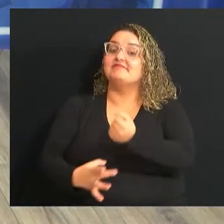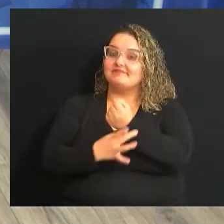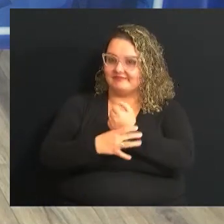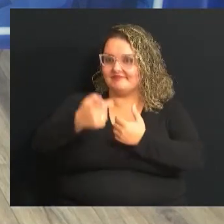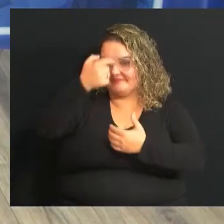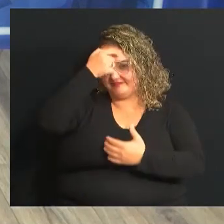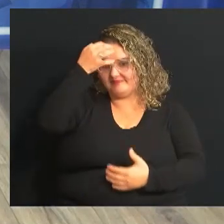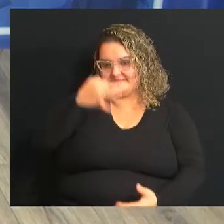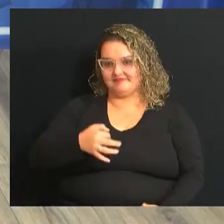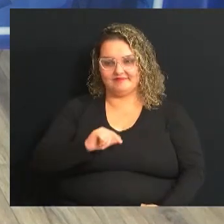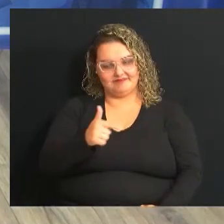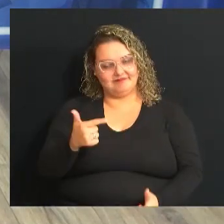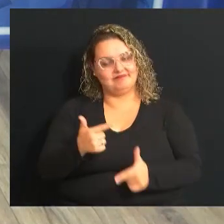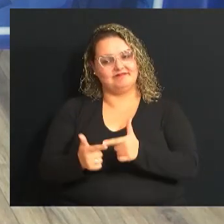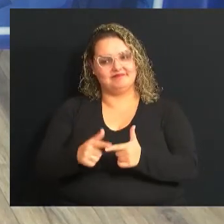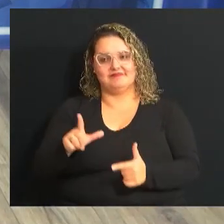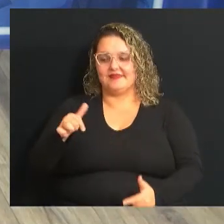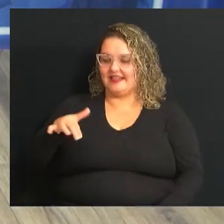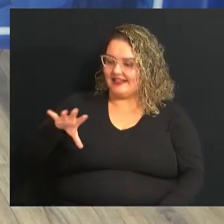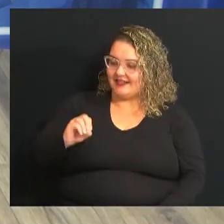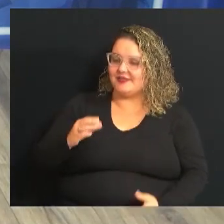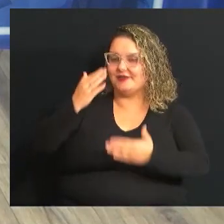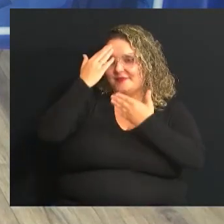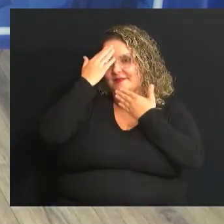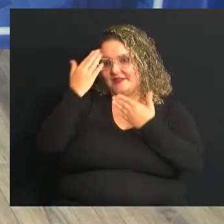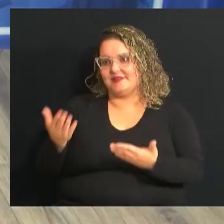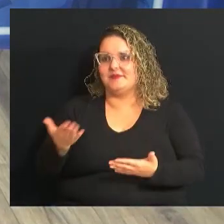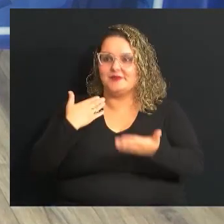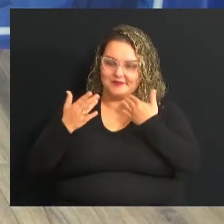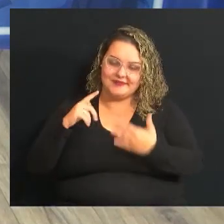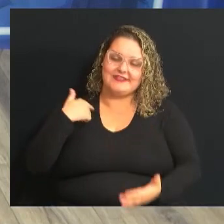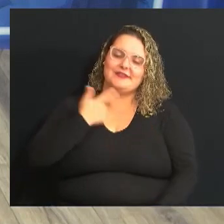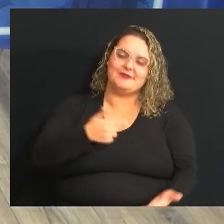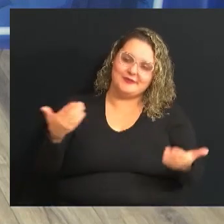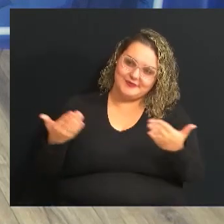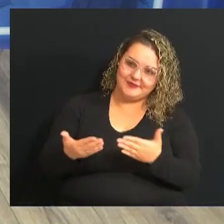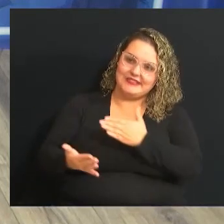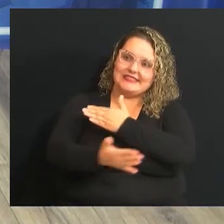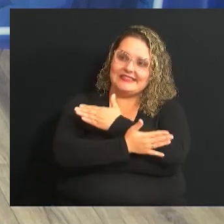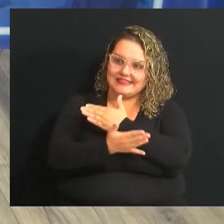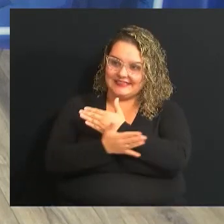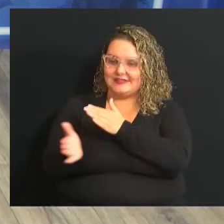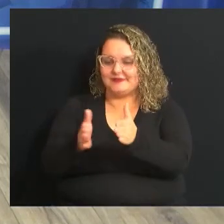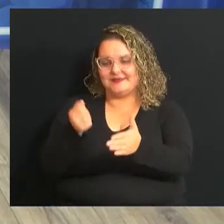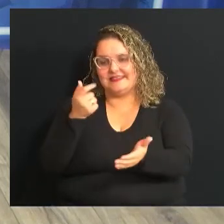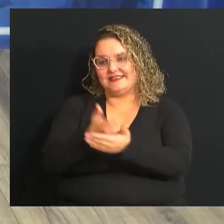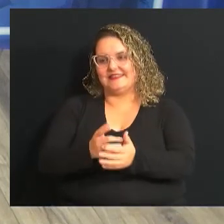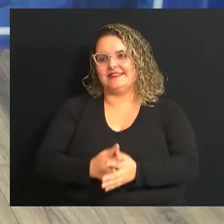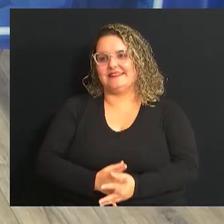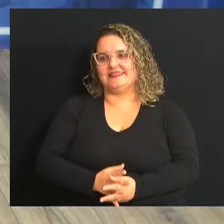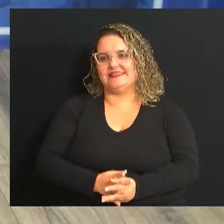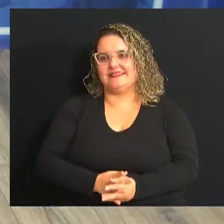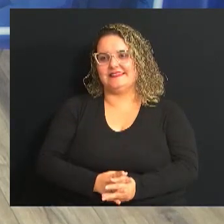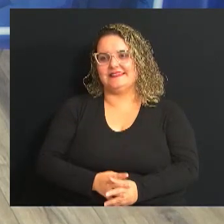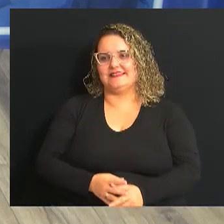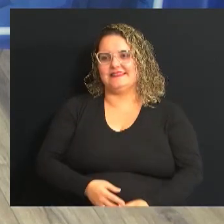um produto mediante o pagamento via boleto, existe uma taxa bancária que se é